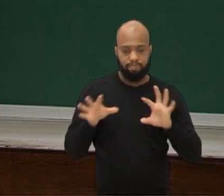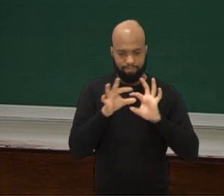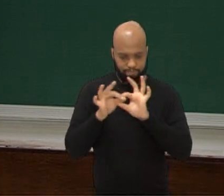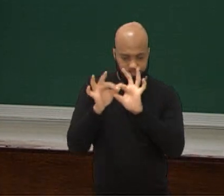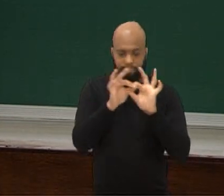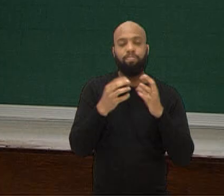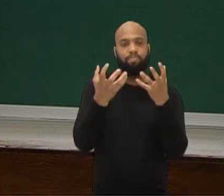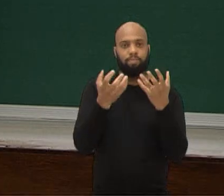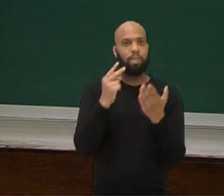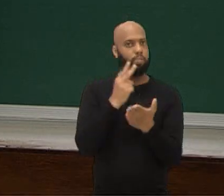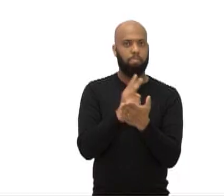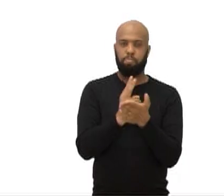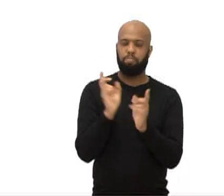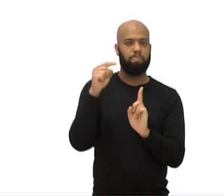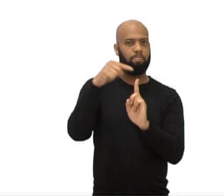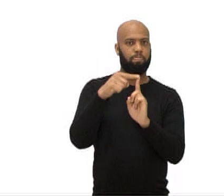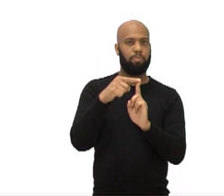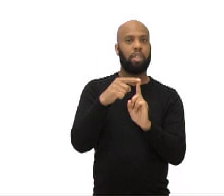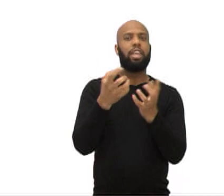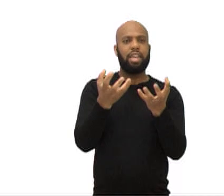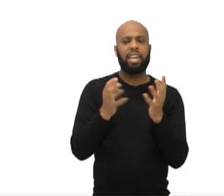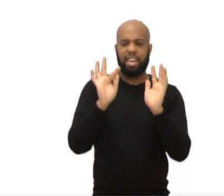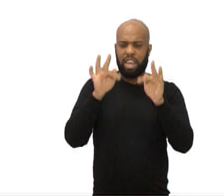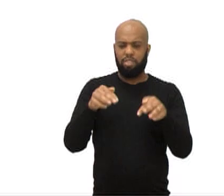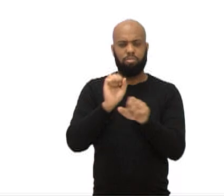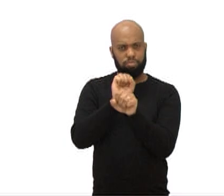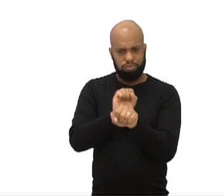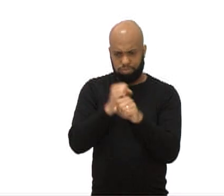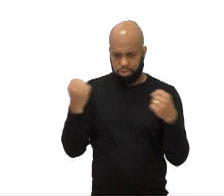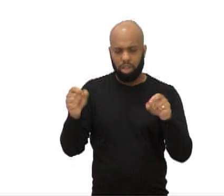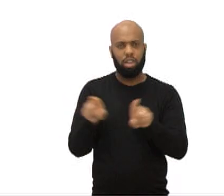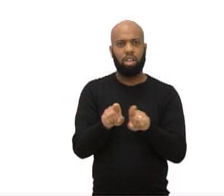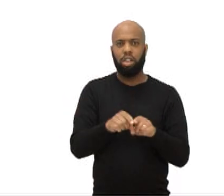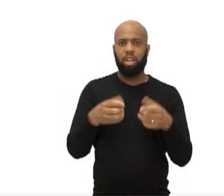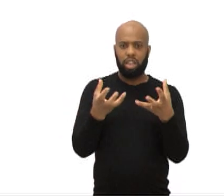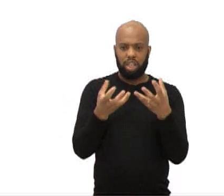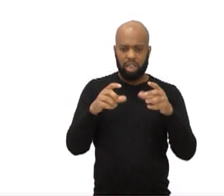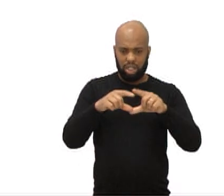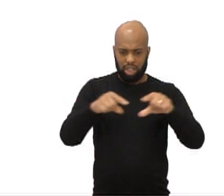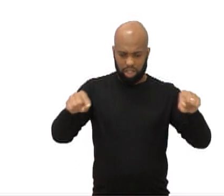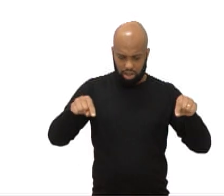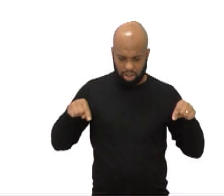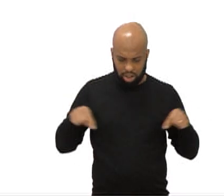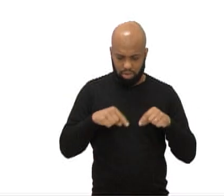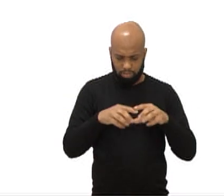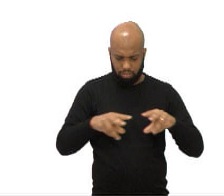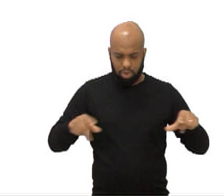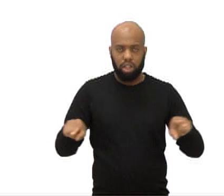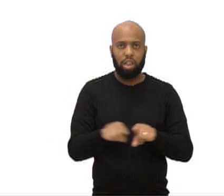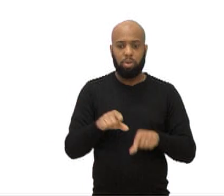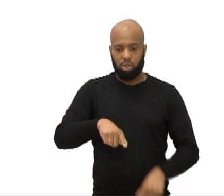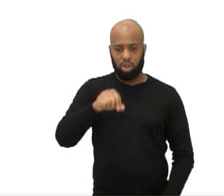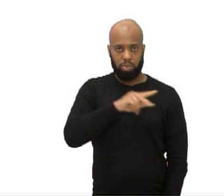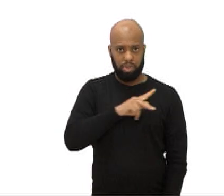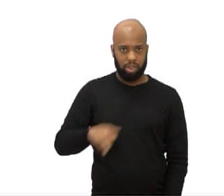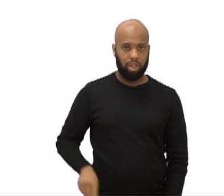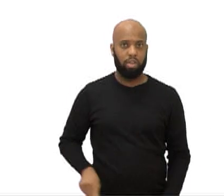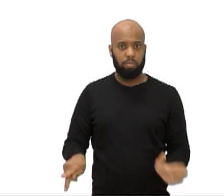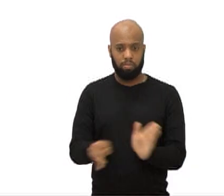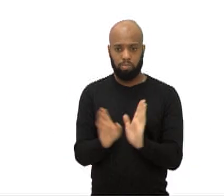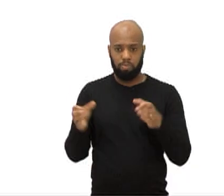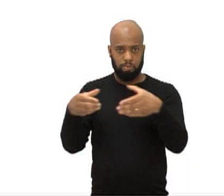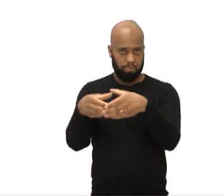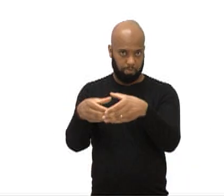comum, vamos dizer assim. Fim da escravidão, terras para cultivo, ter o direito de escolher o presidente da província foram os anseios que levaram a